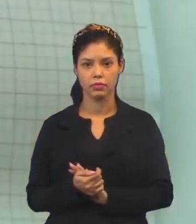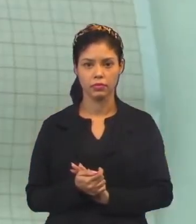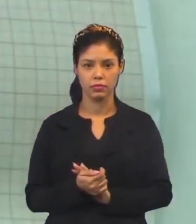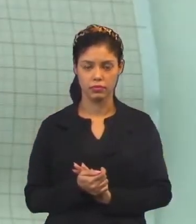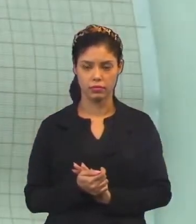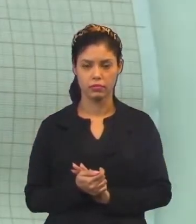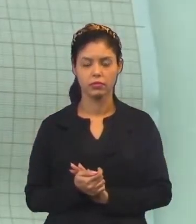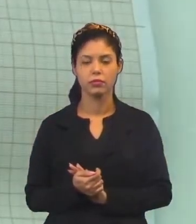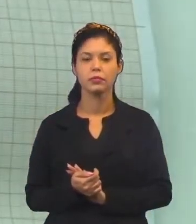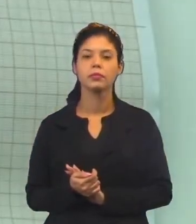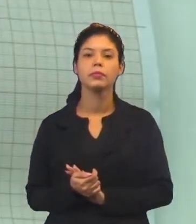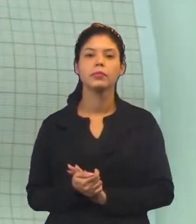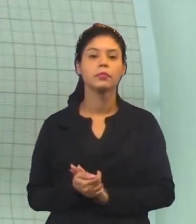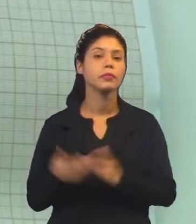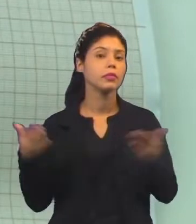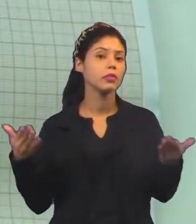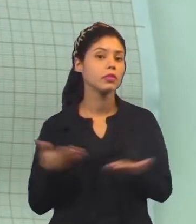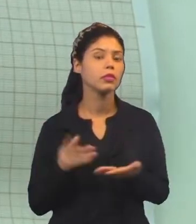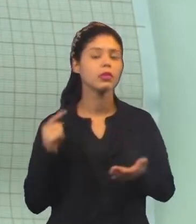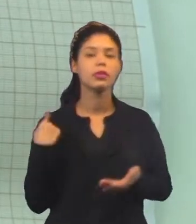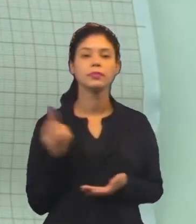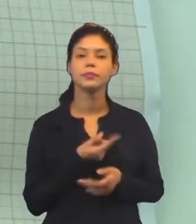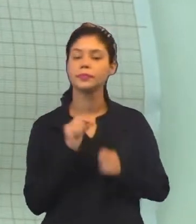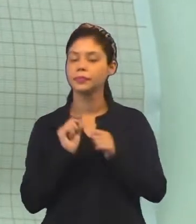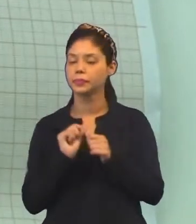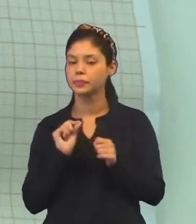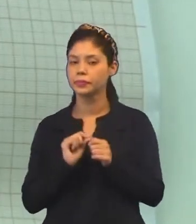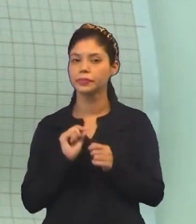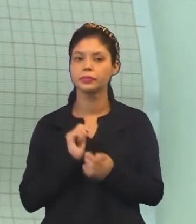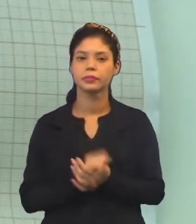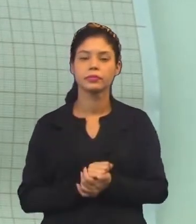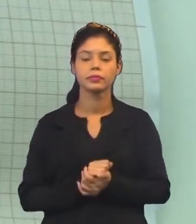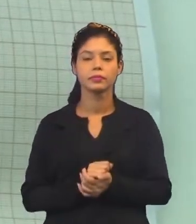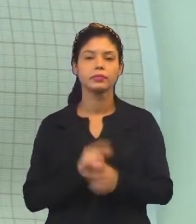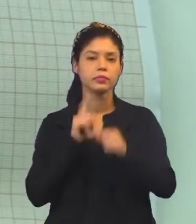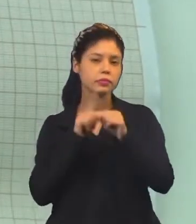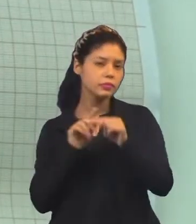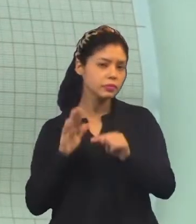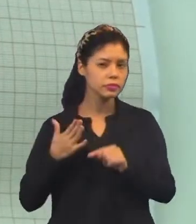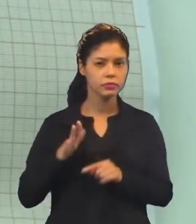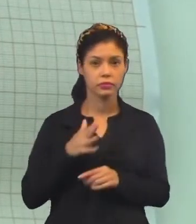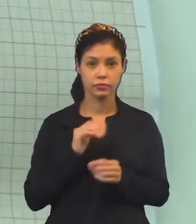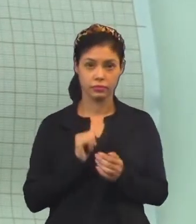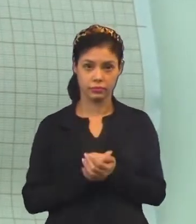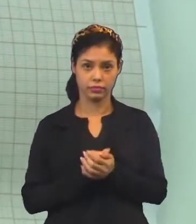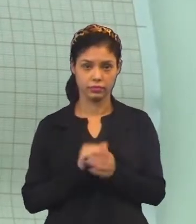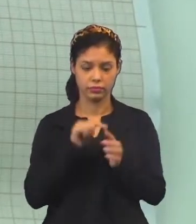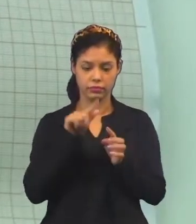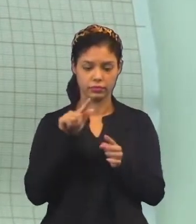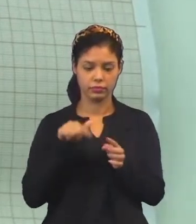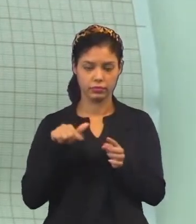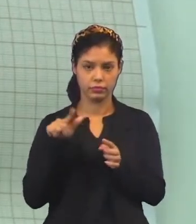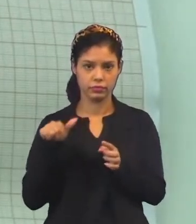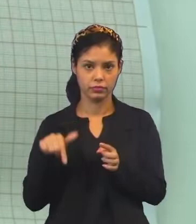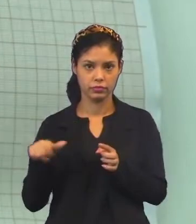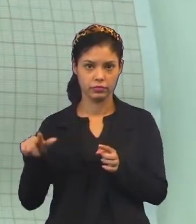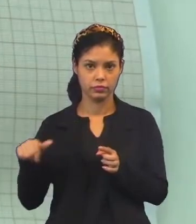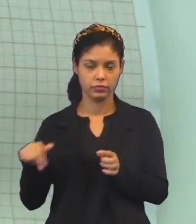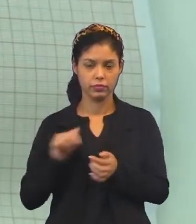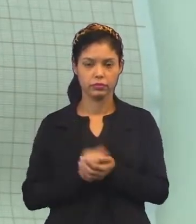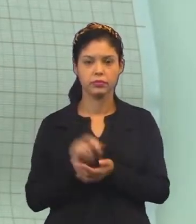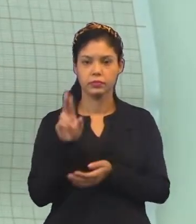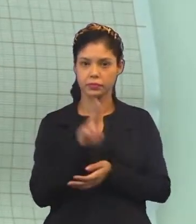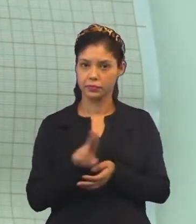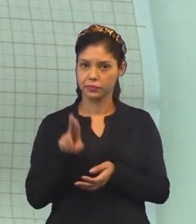legal. Agora, nós vamos fazer mais ou menos como uma escadinha, tá? Nós